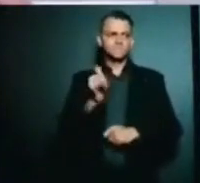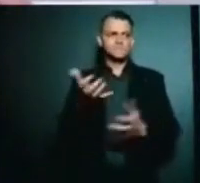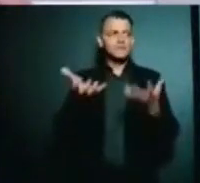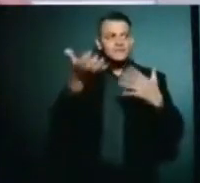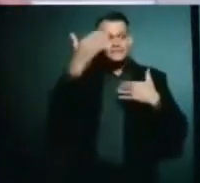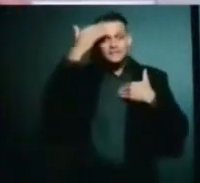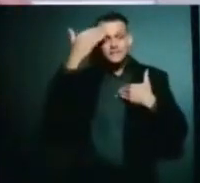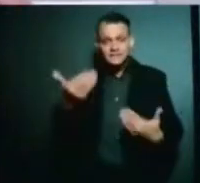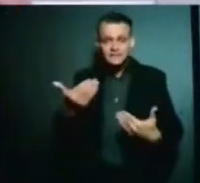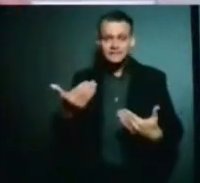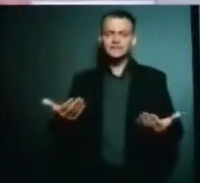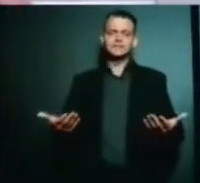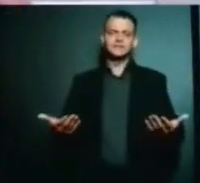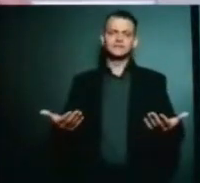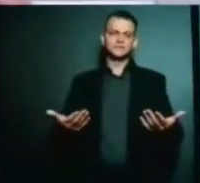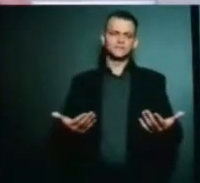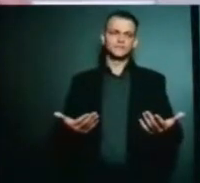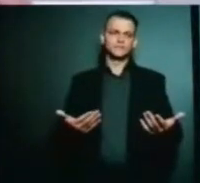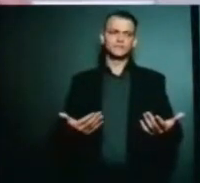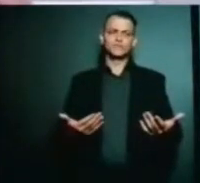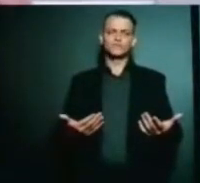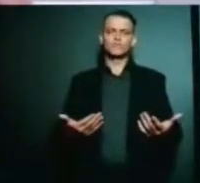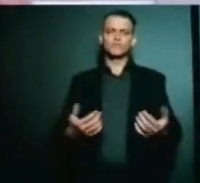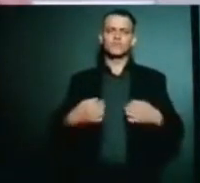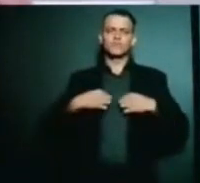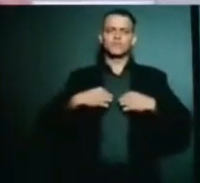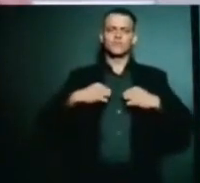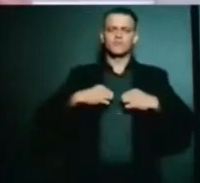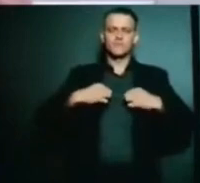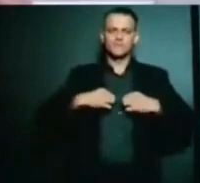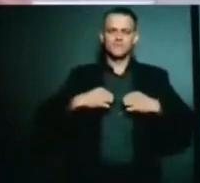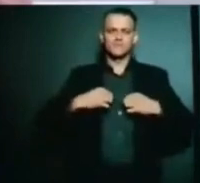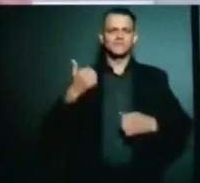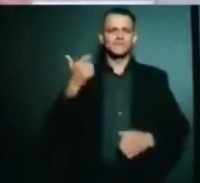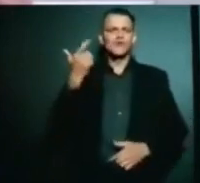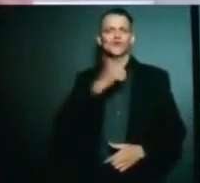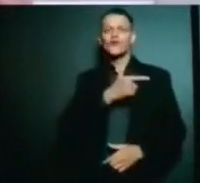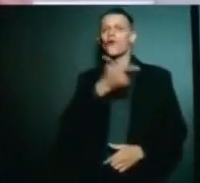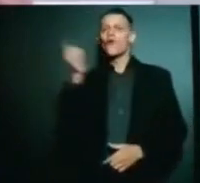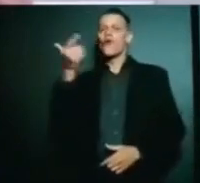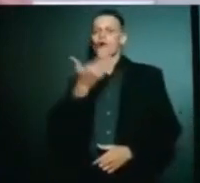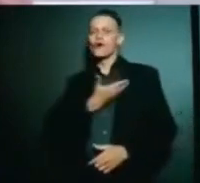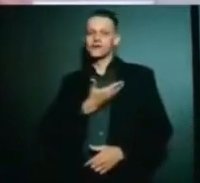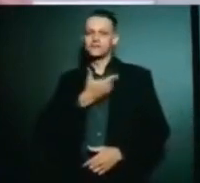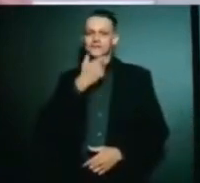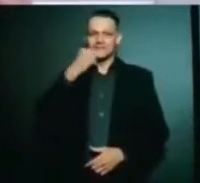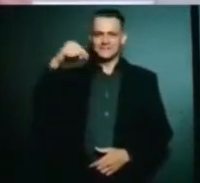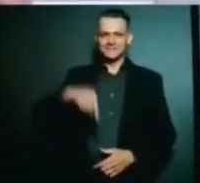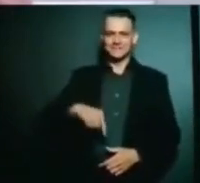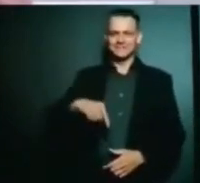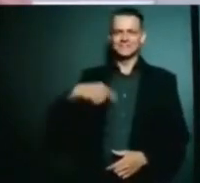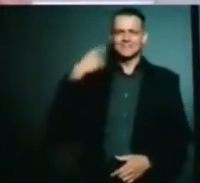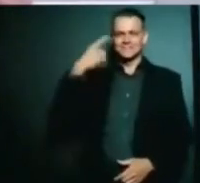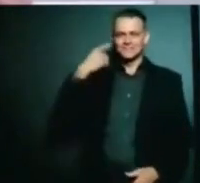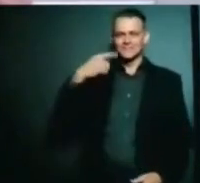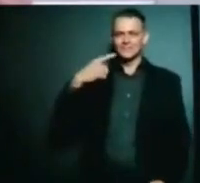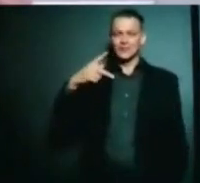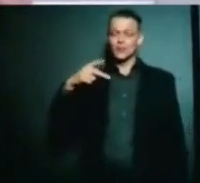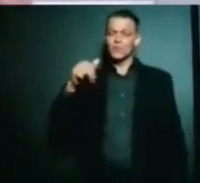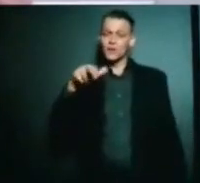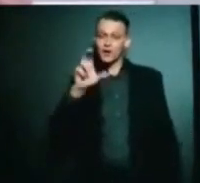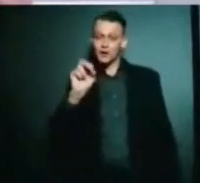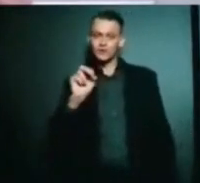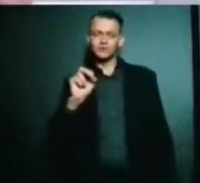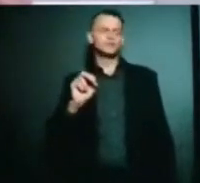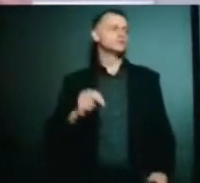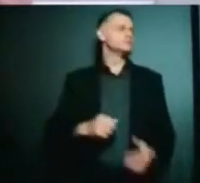agradecer essa camiseta que eu ganhei de outro amigo que está aqui presente, o advogado Paulo Mafroletti. E aqui